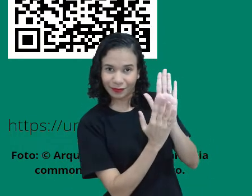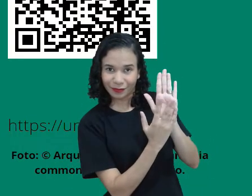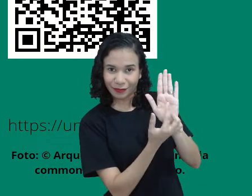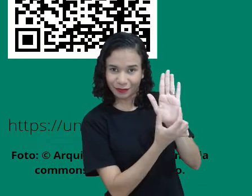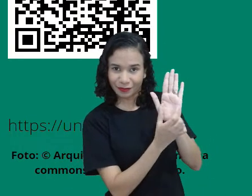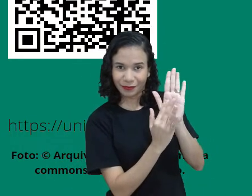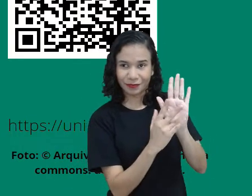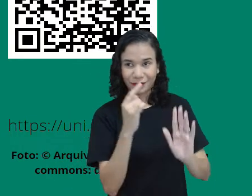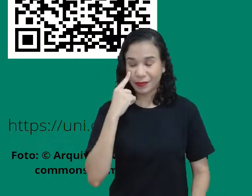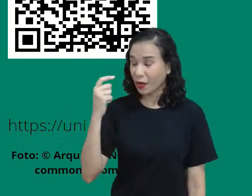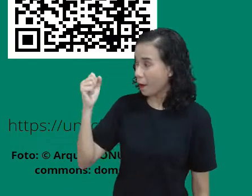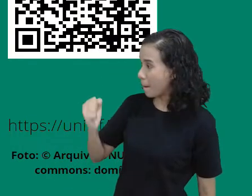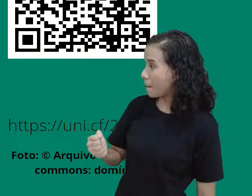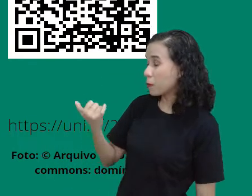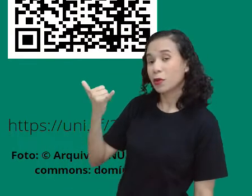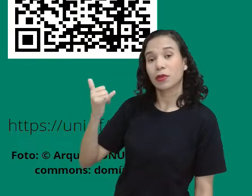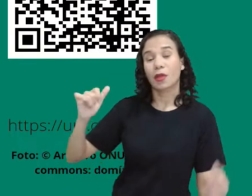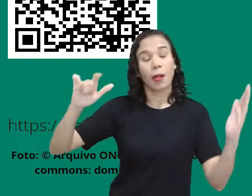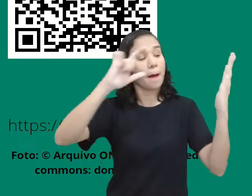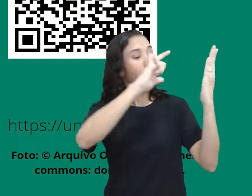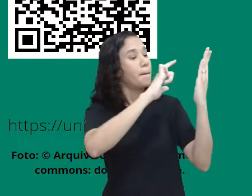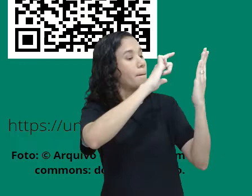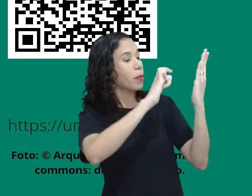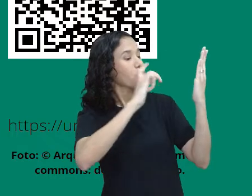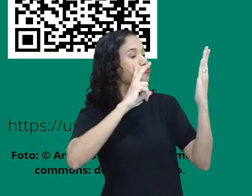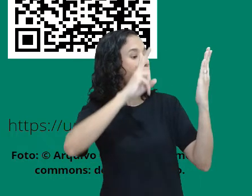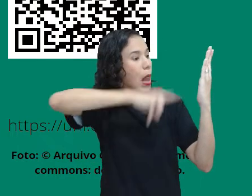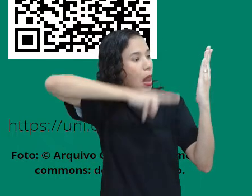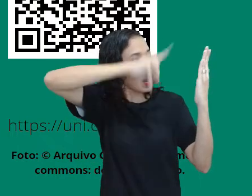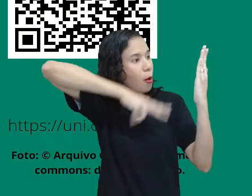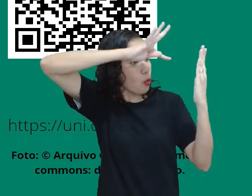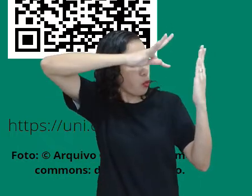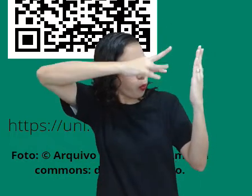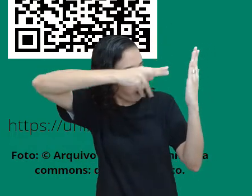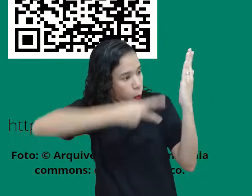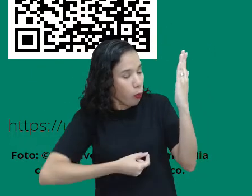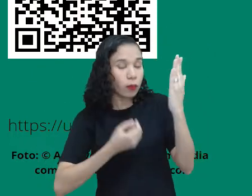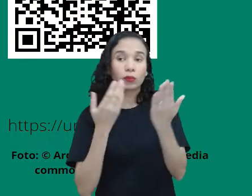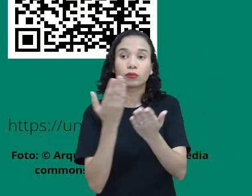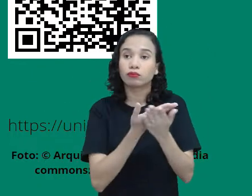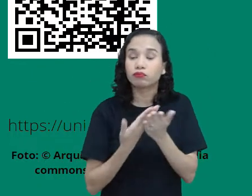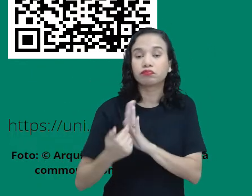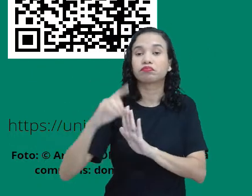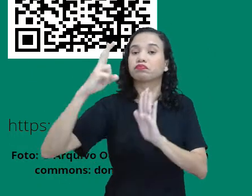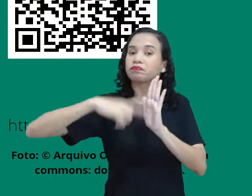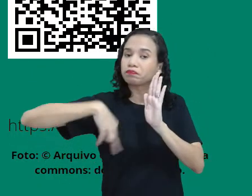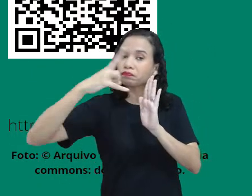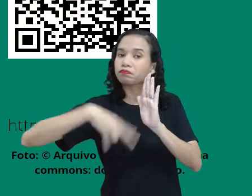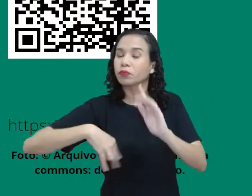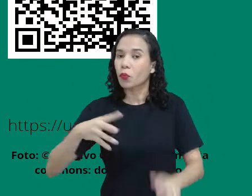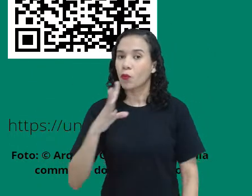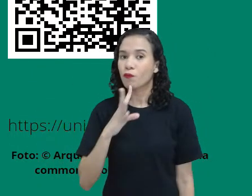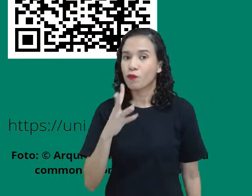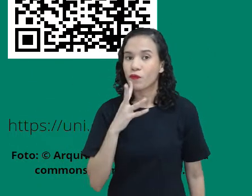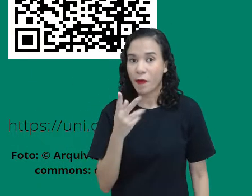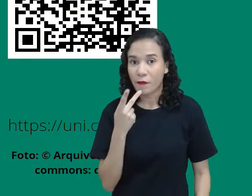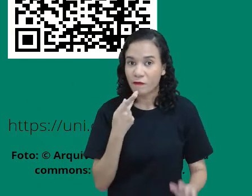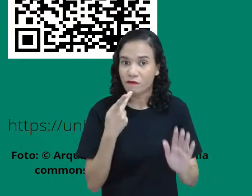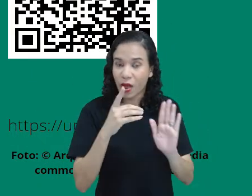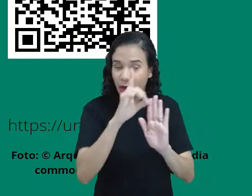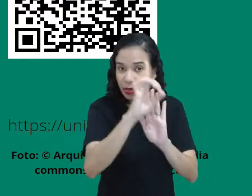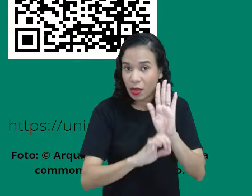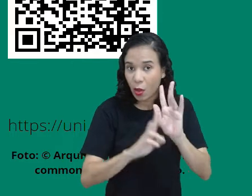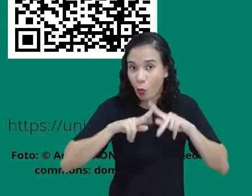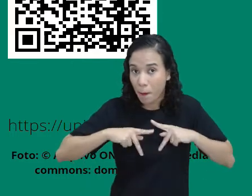vocês podem acessar a declaração na íntegra para estudá-la, para lê-la, né? E saber quando se fala em direitos humanos, se